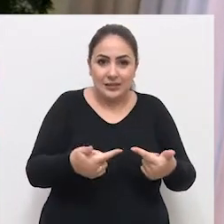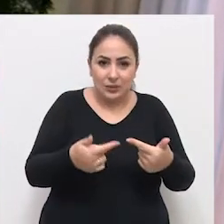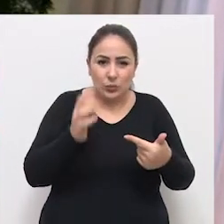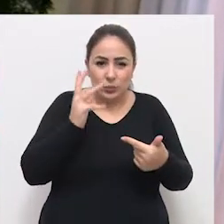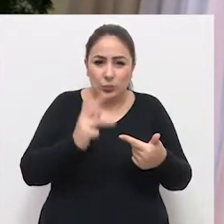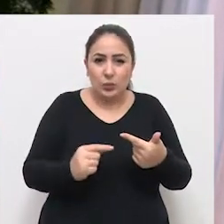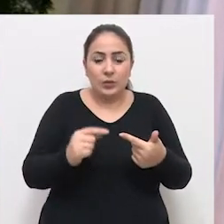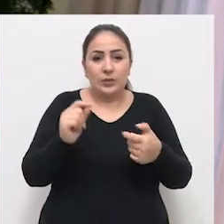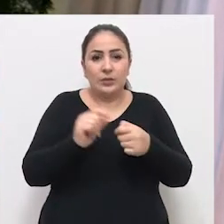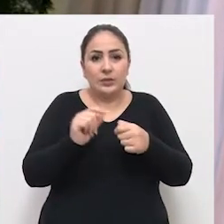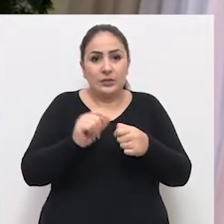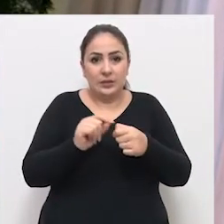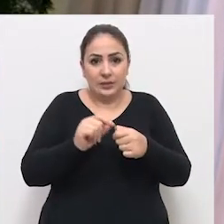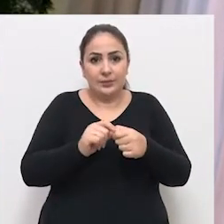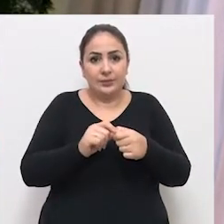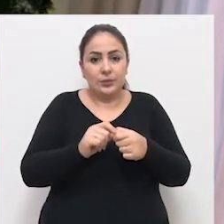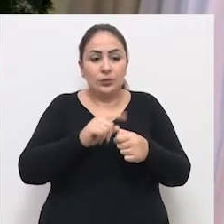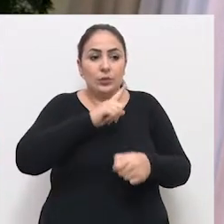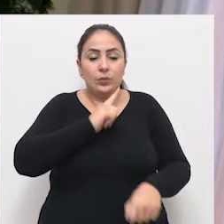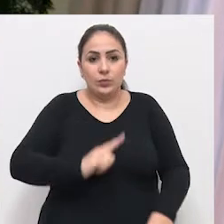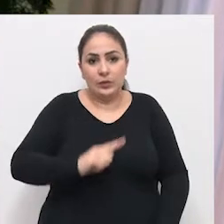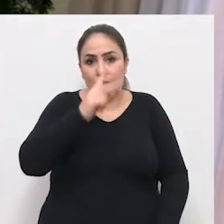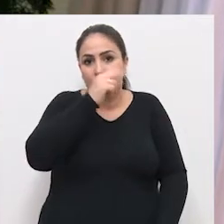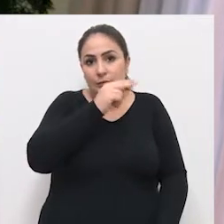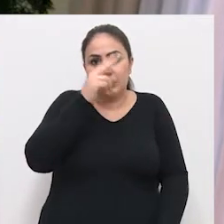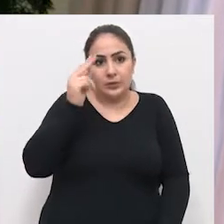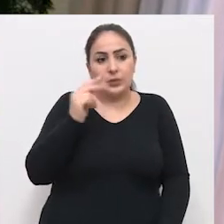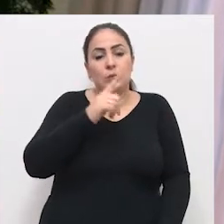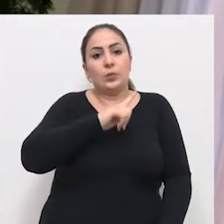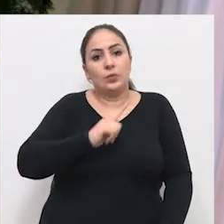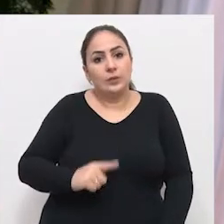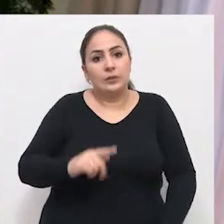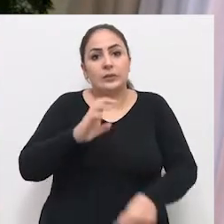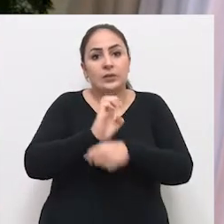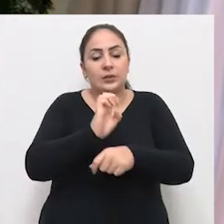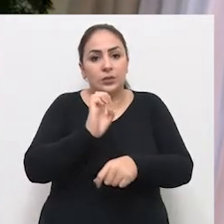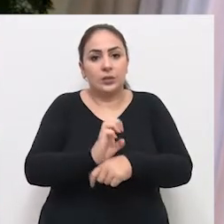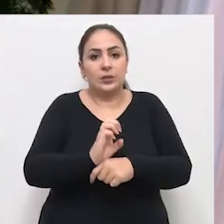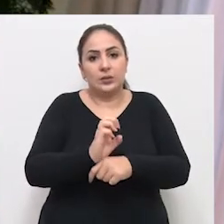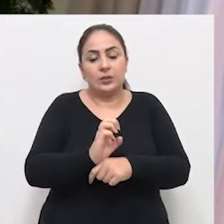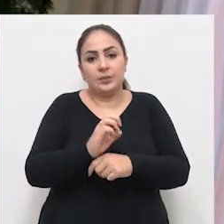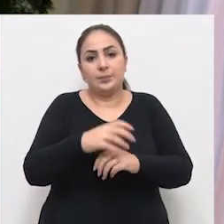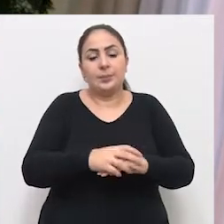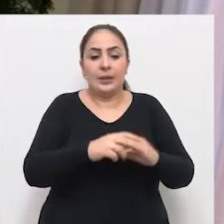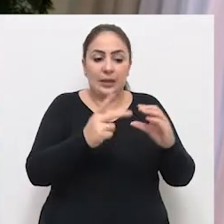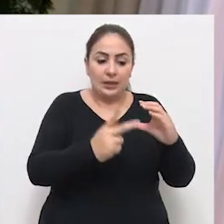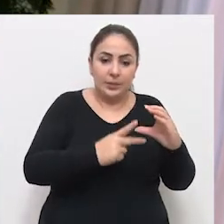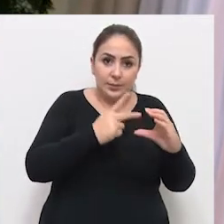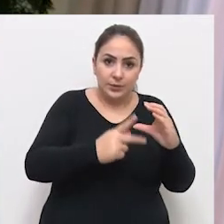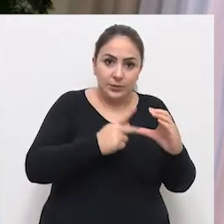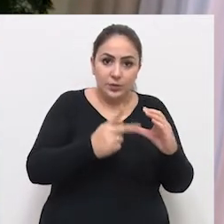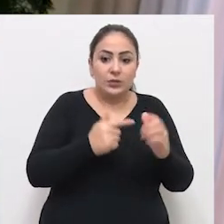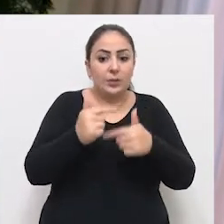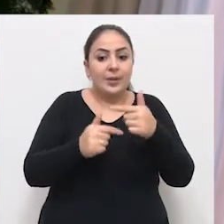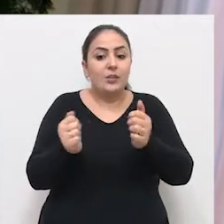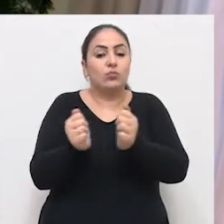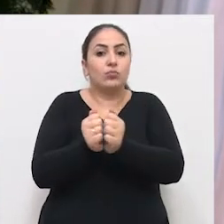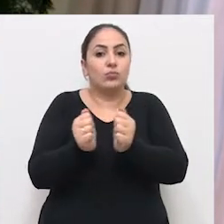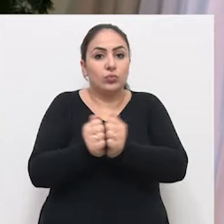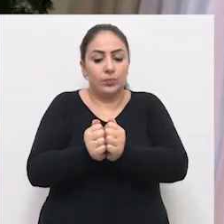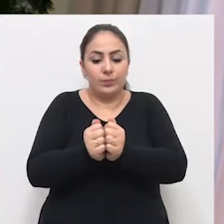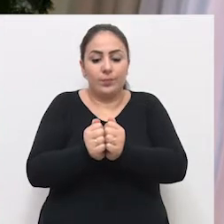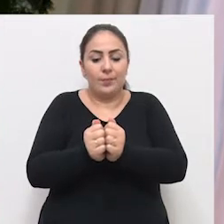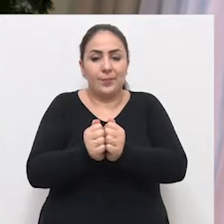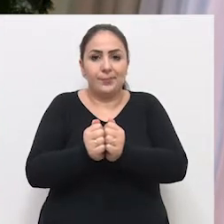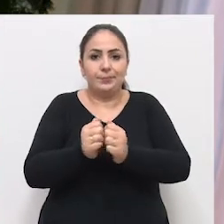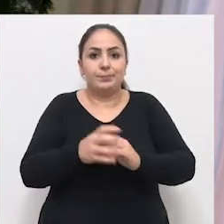que as ações a serem tomadas pelo governo municipal, pelo governo estadual, pelo legislativo,